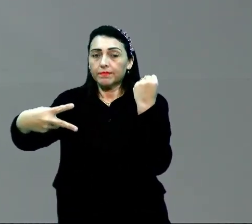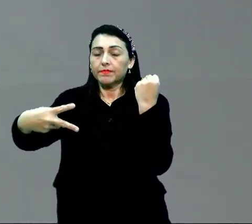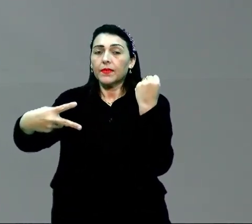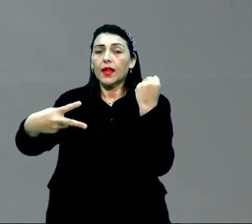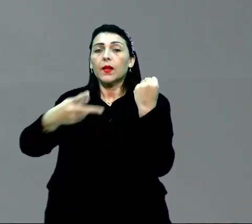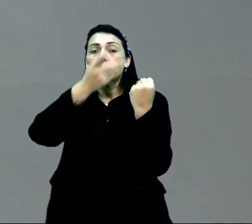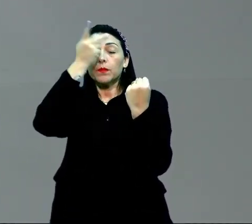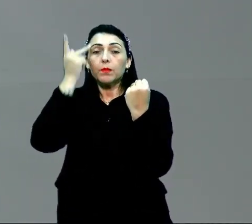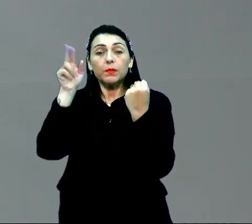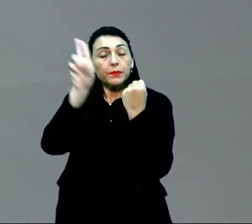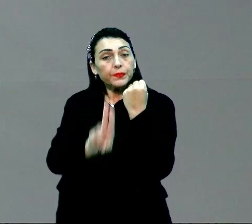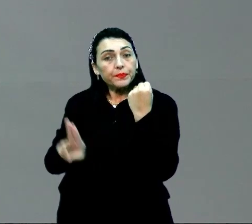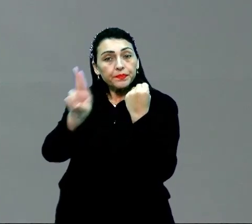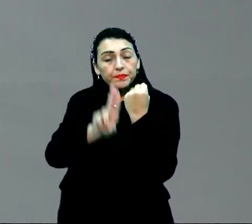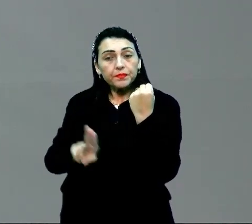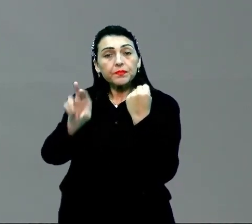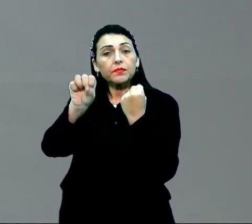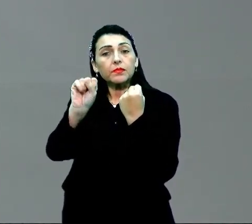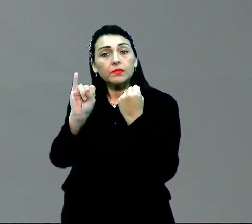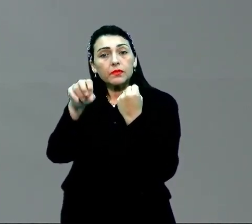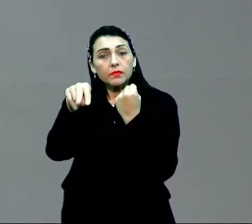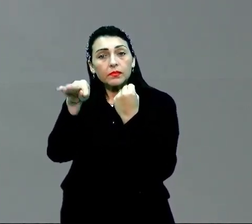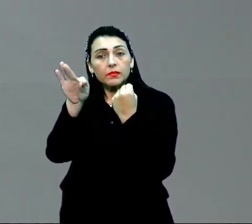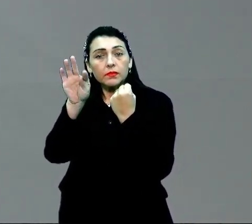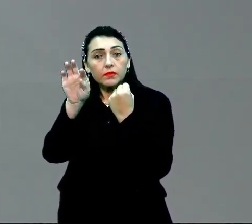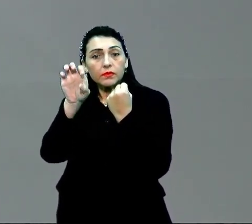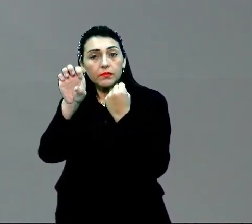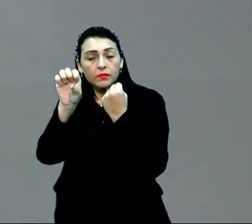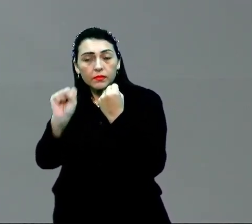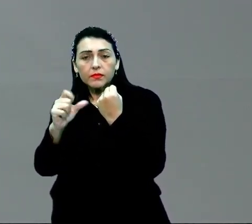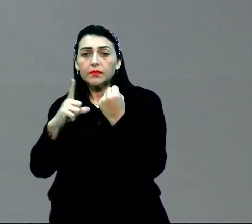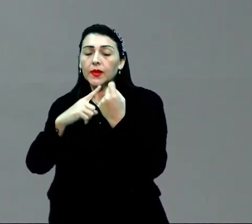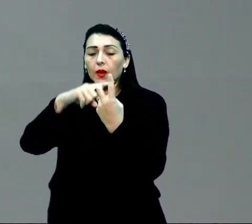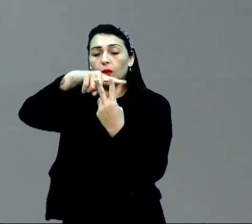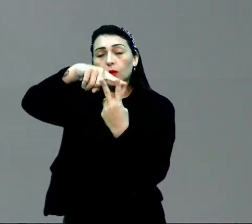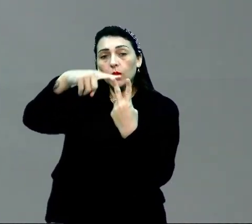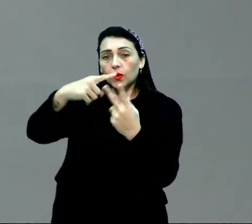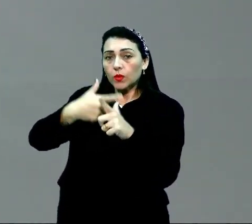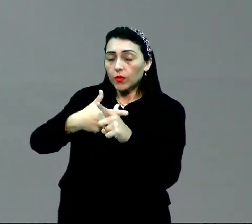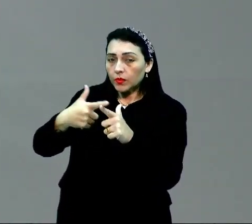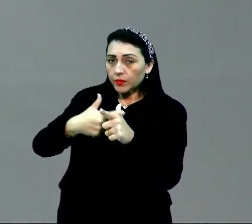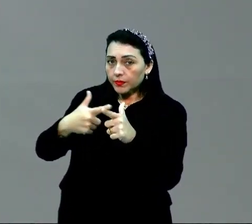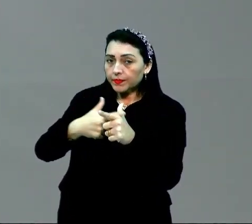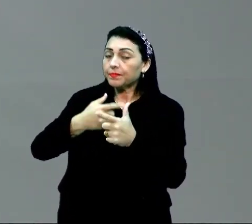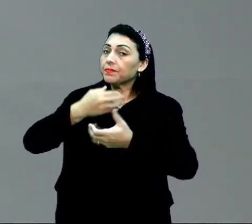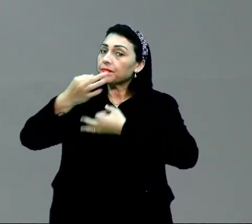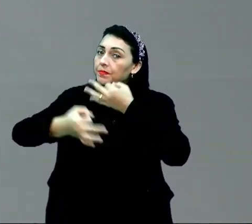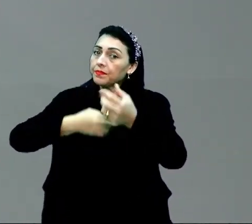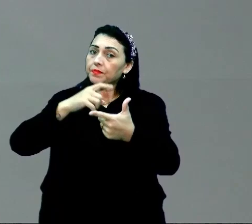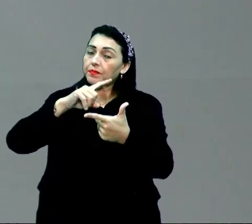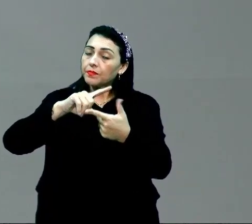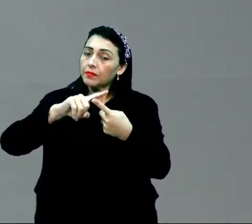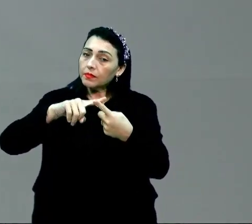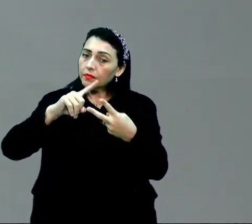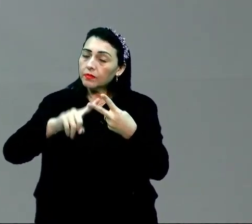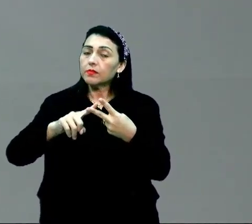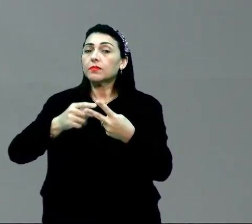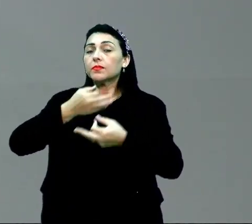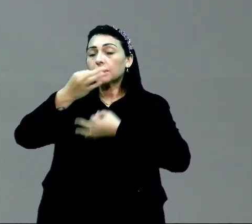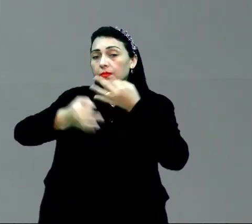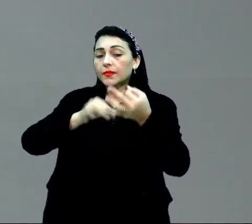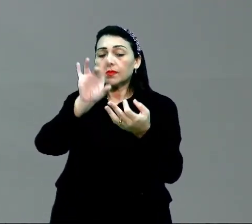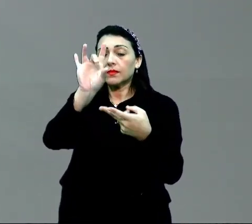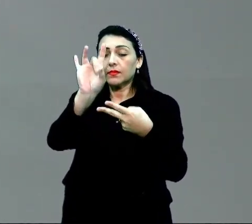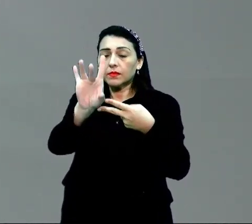Geralmente, as pessoas utilizam a por síntese. Por quê? Porque ela traz dois problemas, ela traz dois argumentos que são dois problemas.